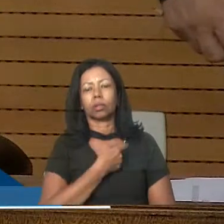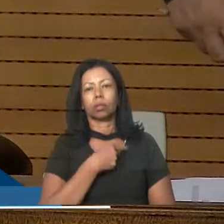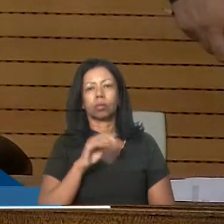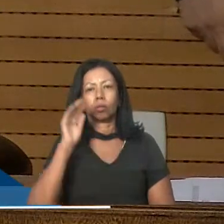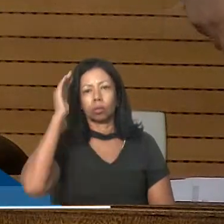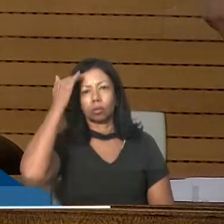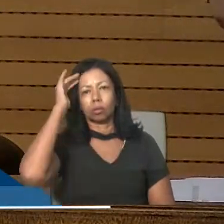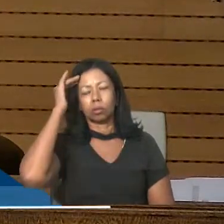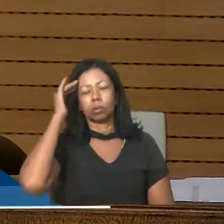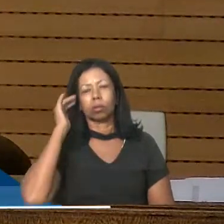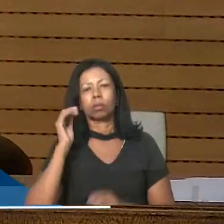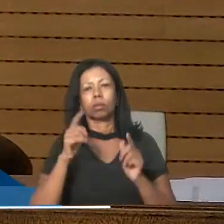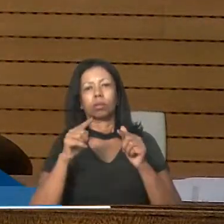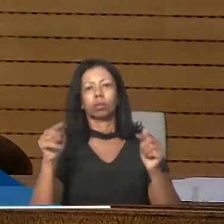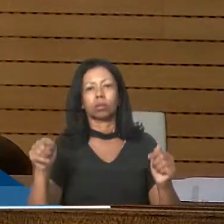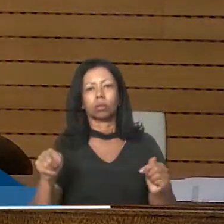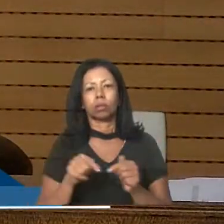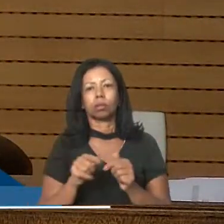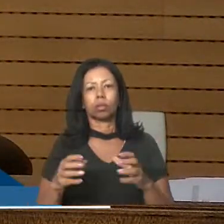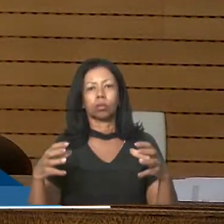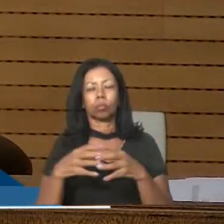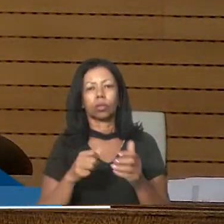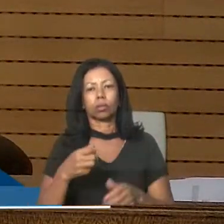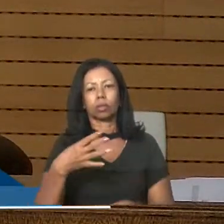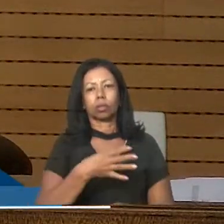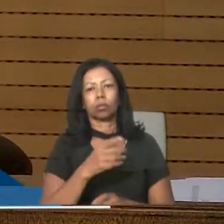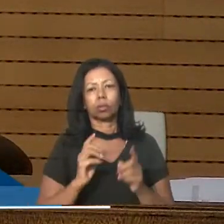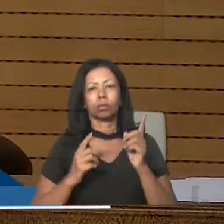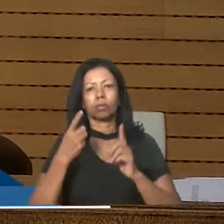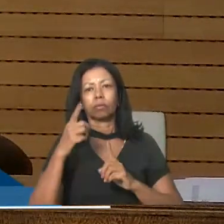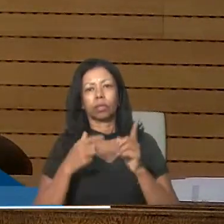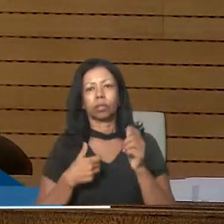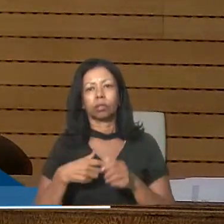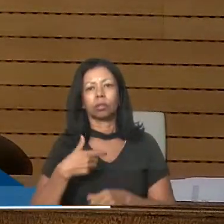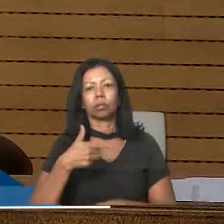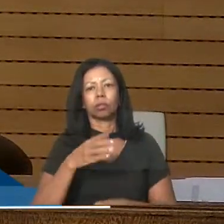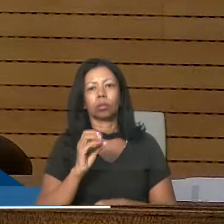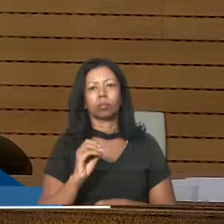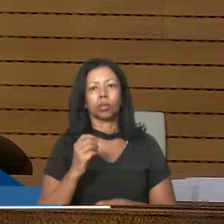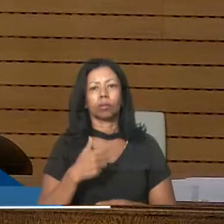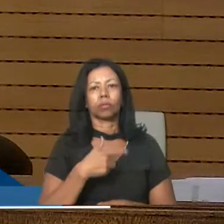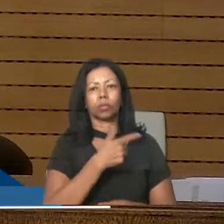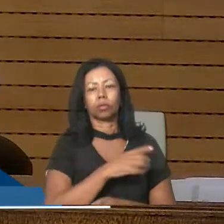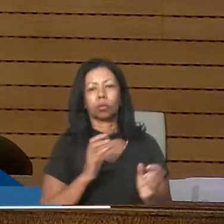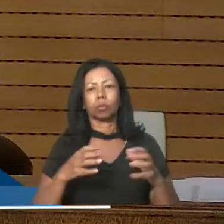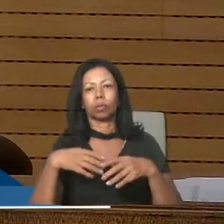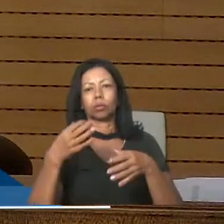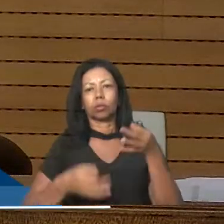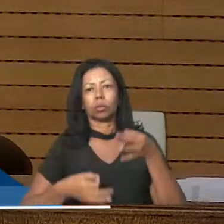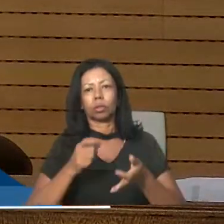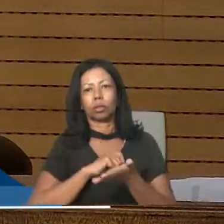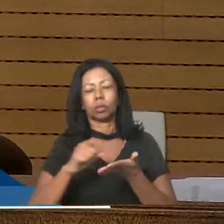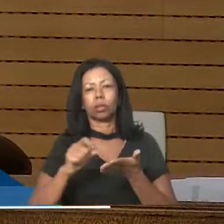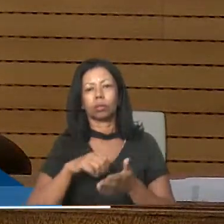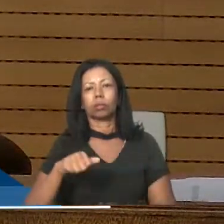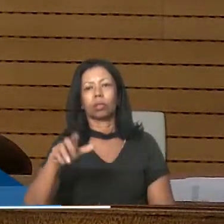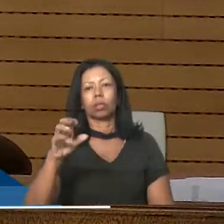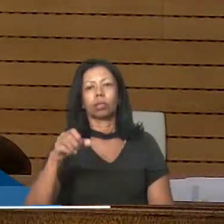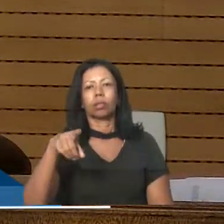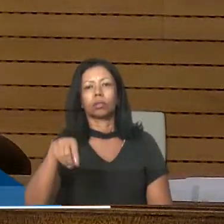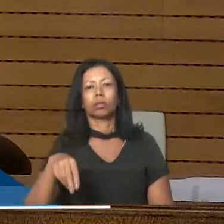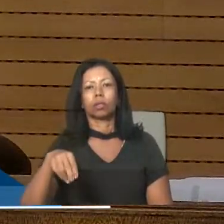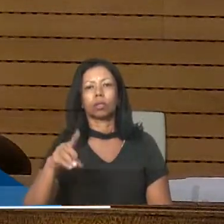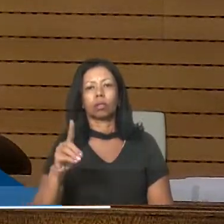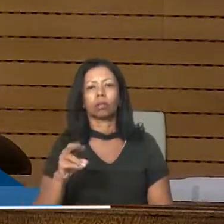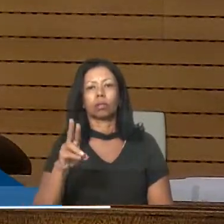o nosso parecer. Sala das Comissões, 14 de fevereiro de 2022. Comissão de Justiça e Redação, Alexandre Mendes da